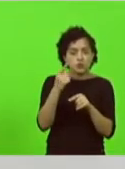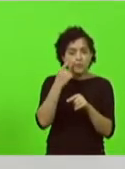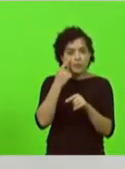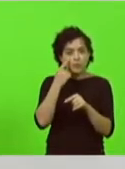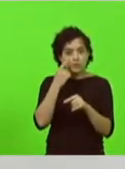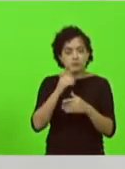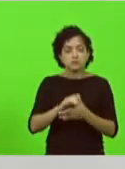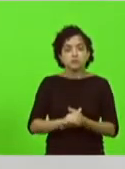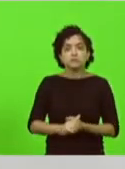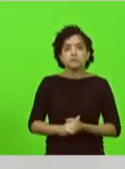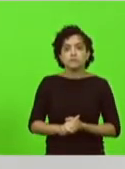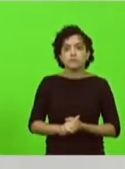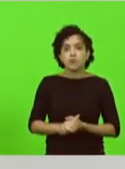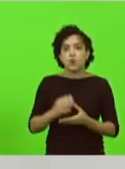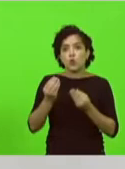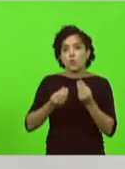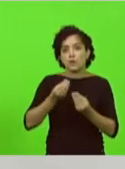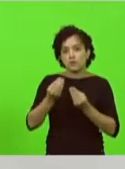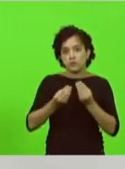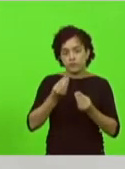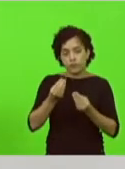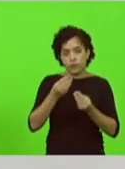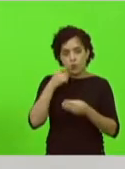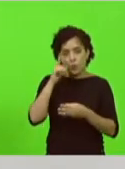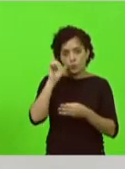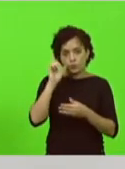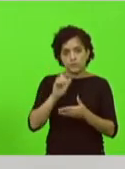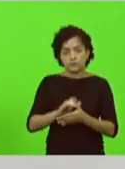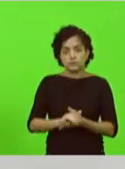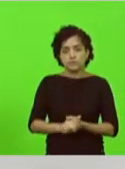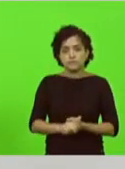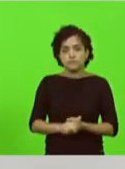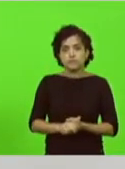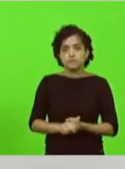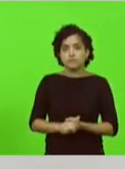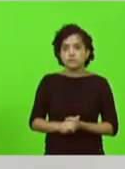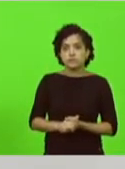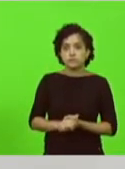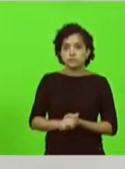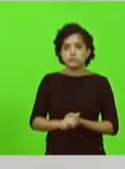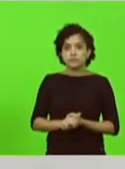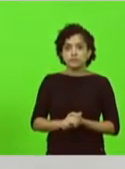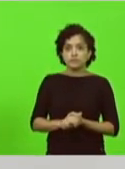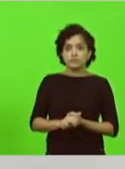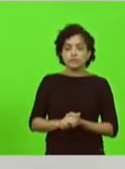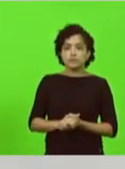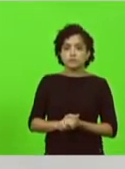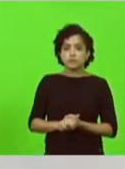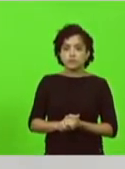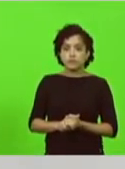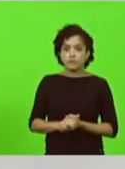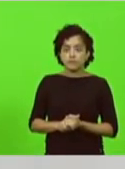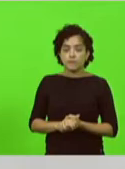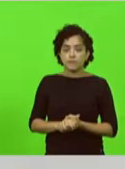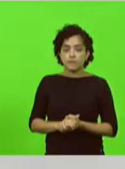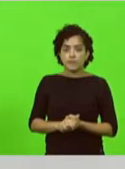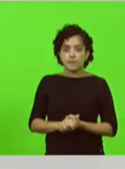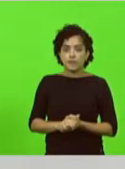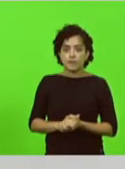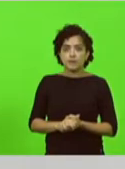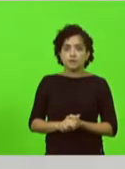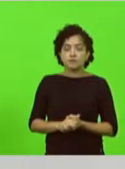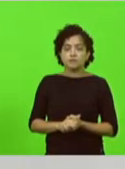imagem mesmo de como foi a nossa reunião no dia de ontem. A casa completamente tomada